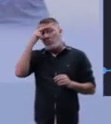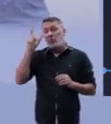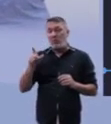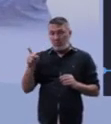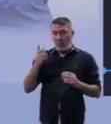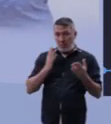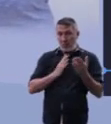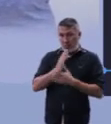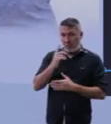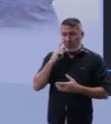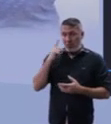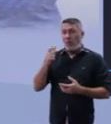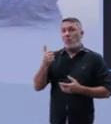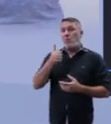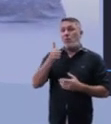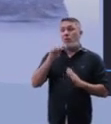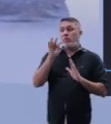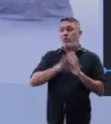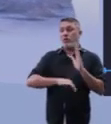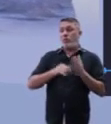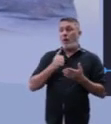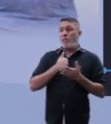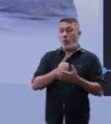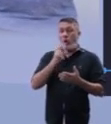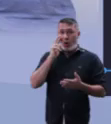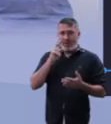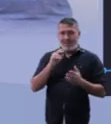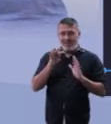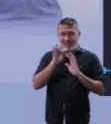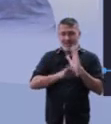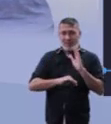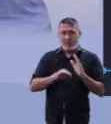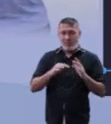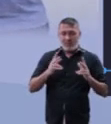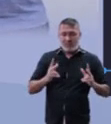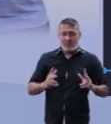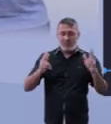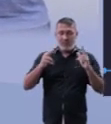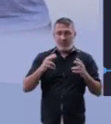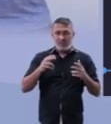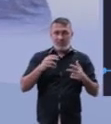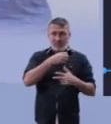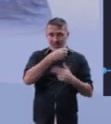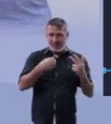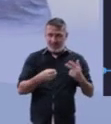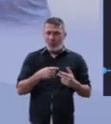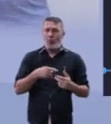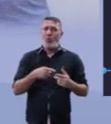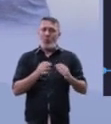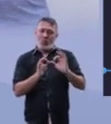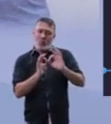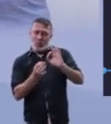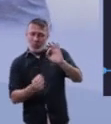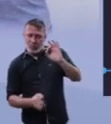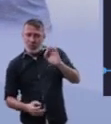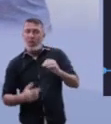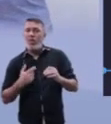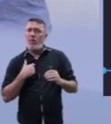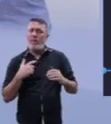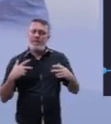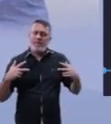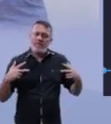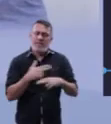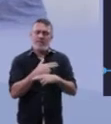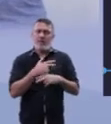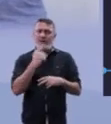trabalhou sobre isso? Vamos lá, olha o primeiro texto de apoio. Professor, que texto de apoio longo usou? E olha, ainda cortei, eu só peguei um recorte